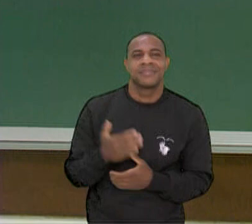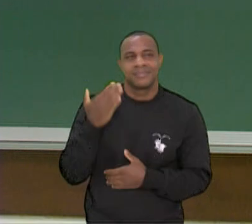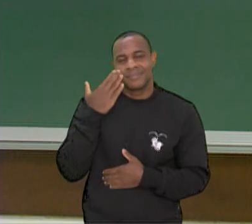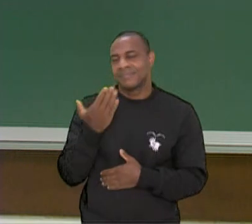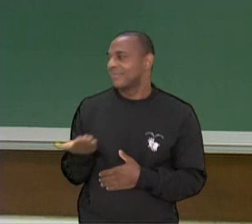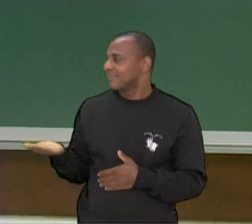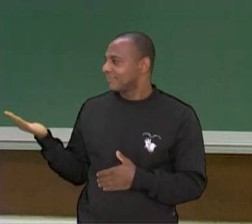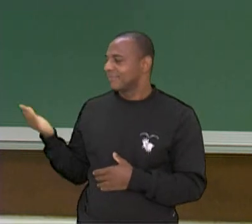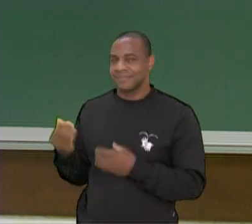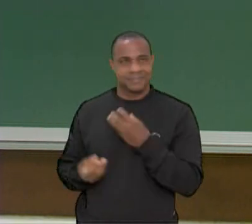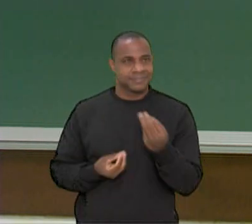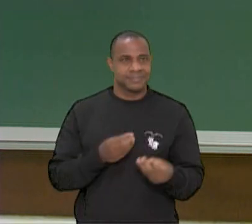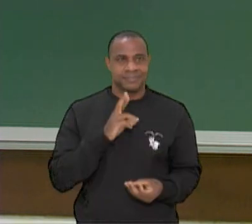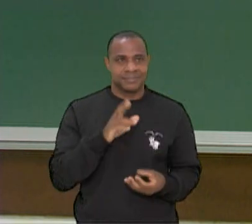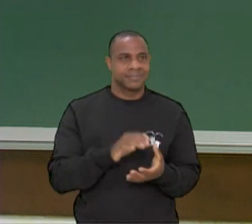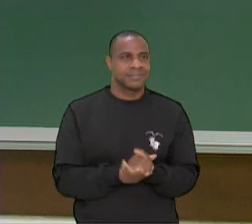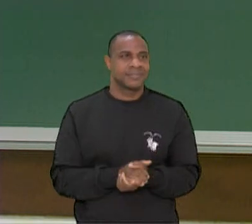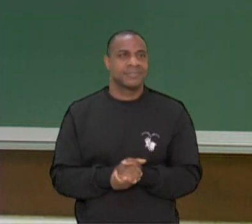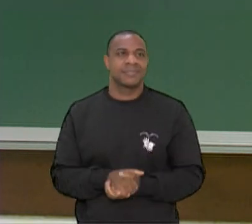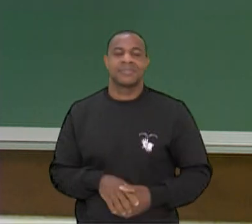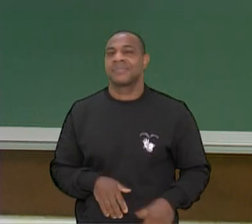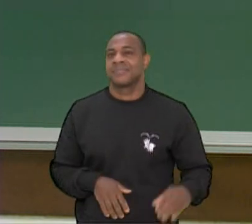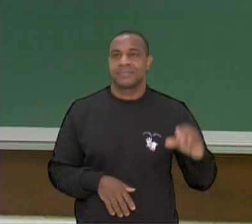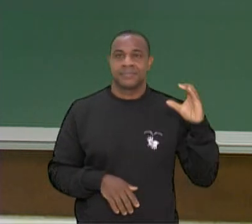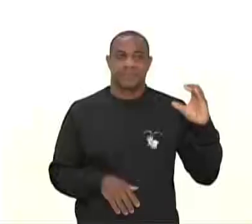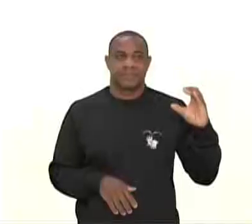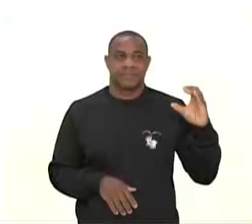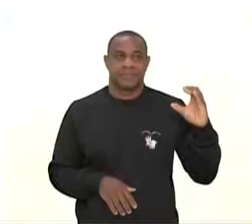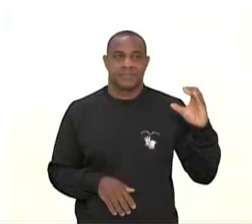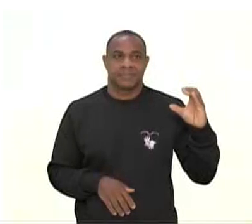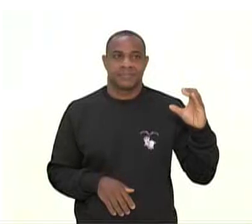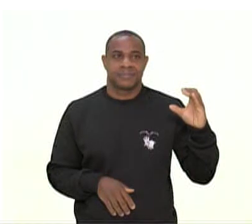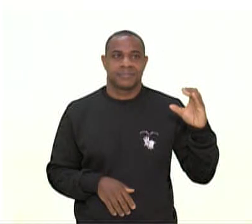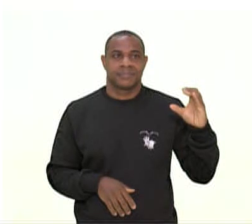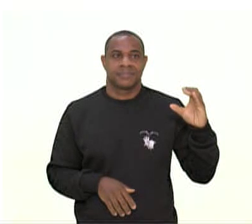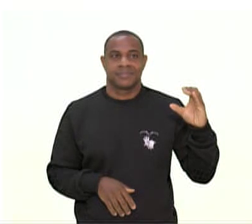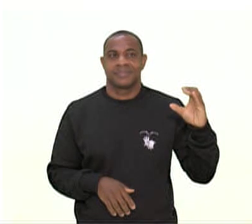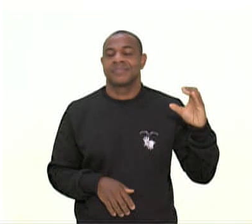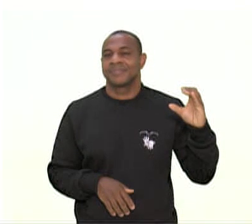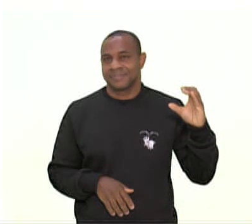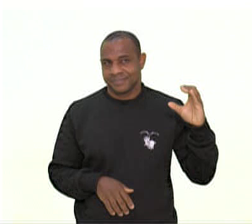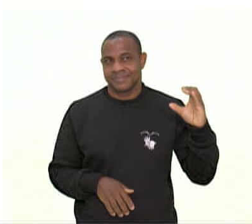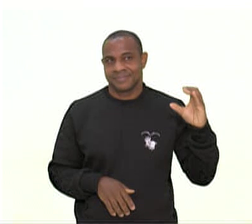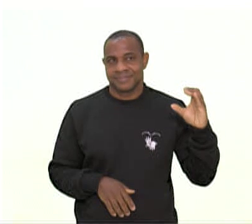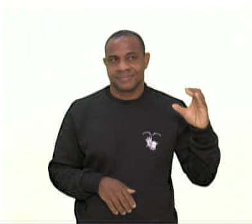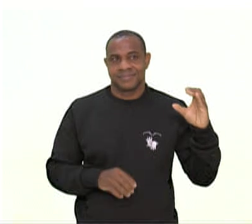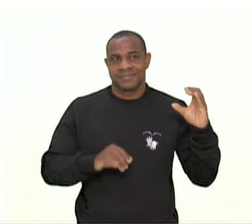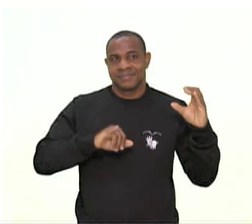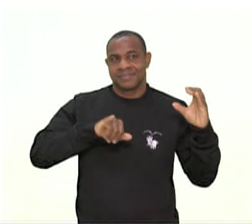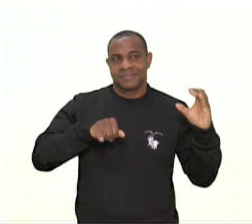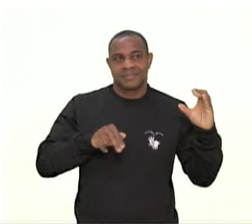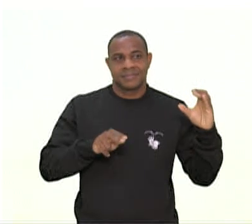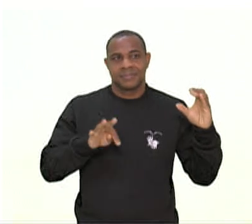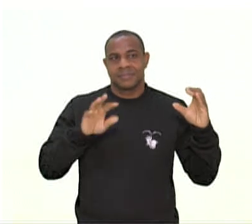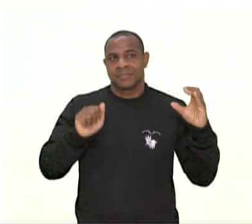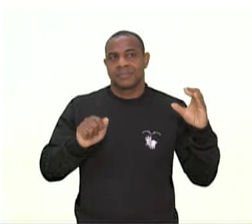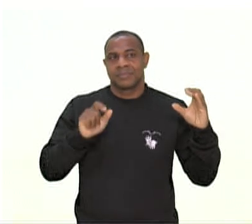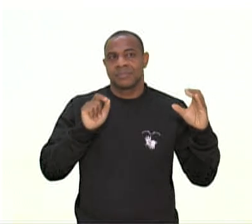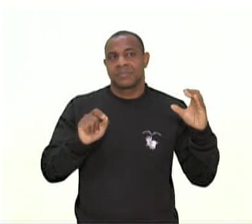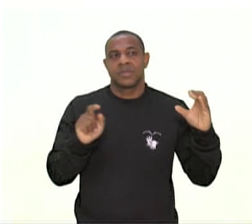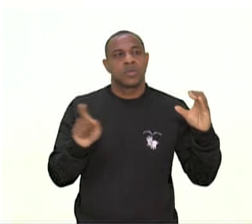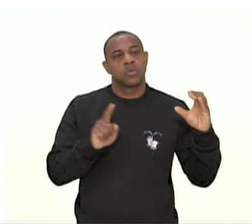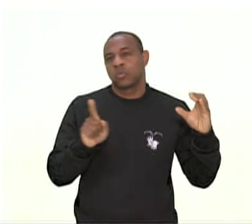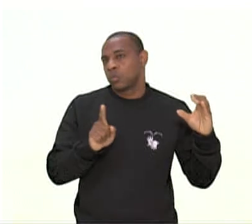conferir então? Olha lá, é a letra C. Não foi justa. O que não foi justa?